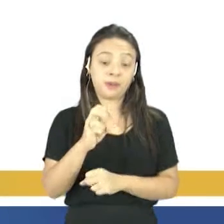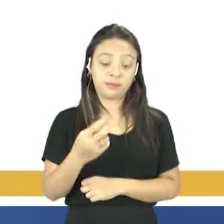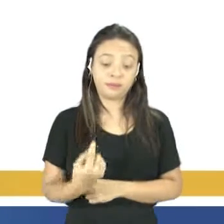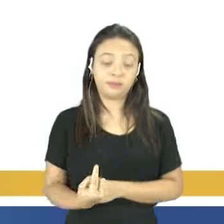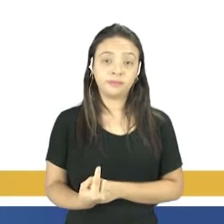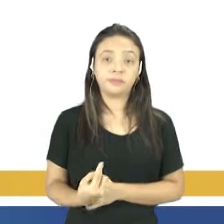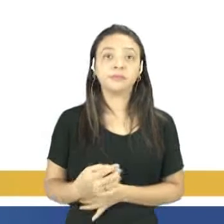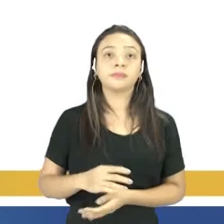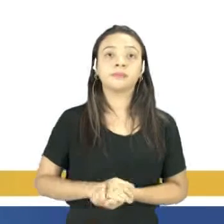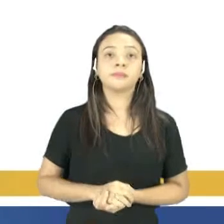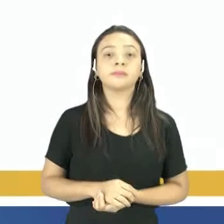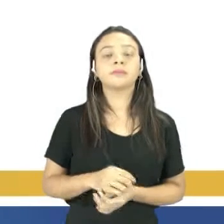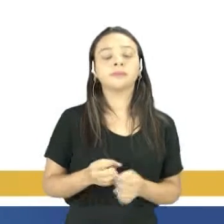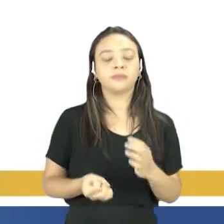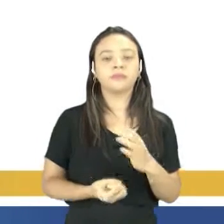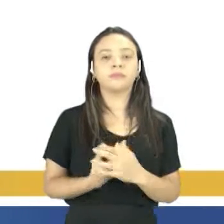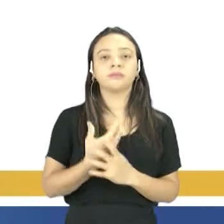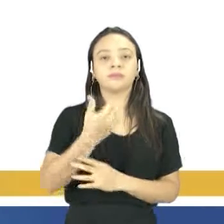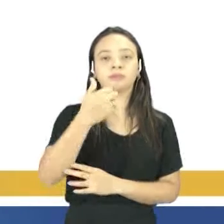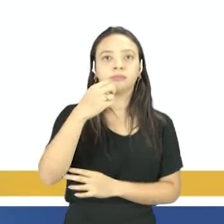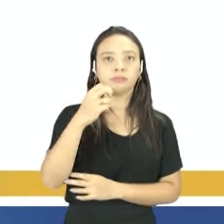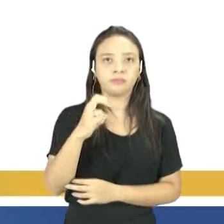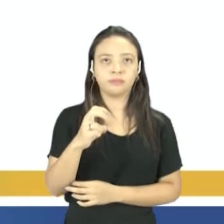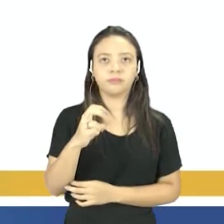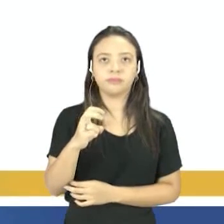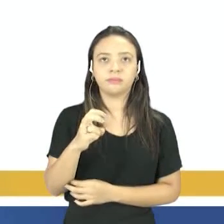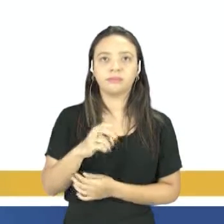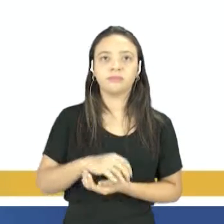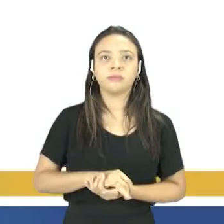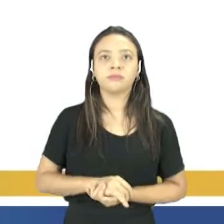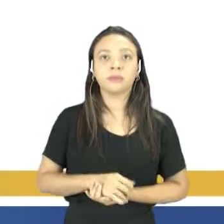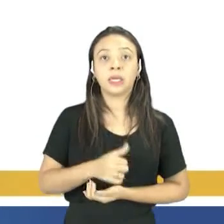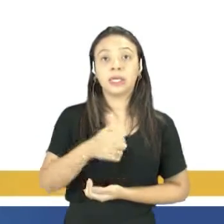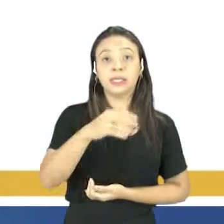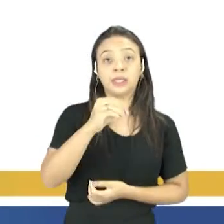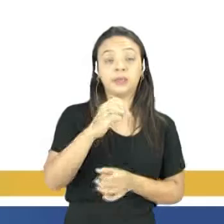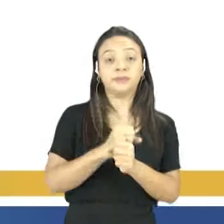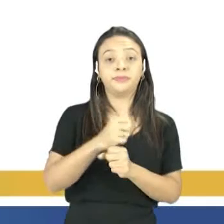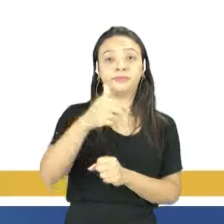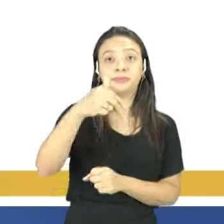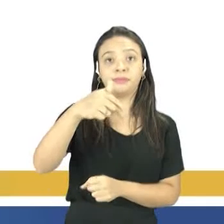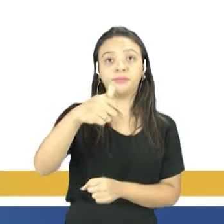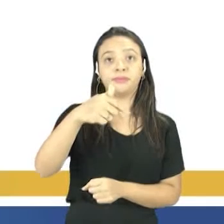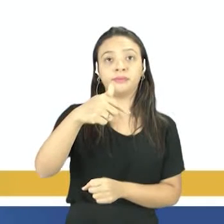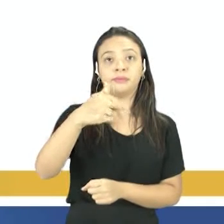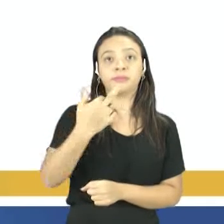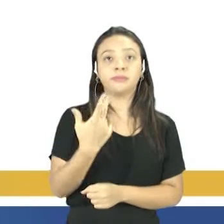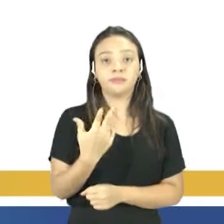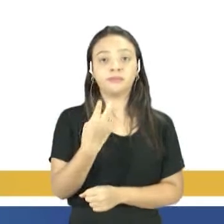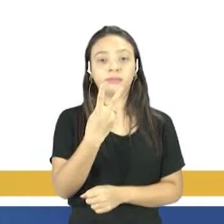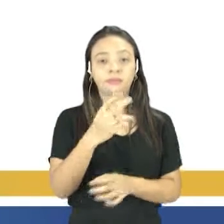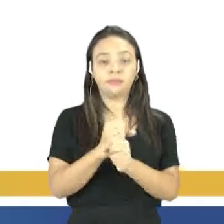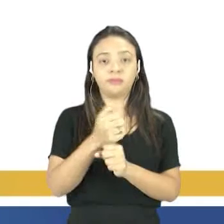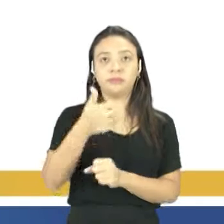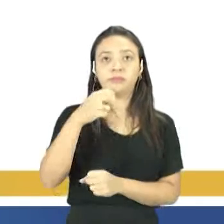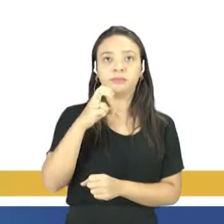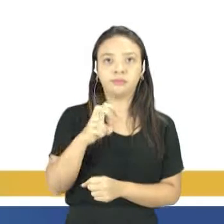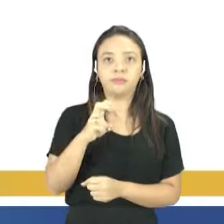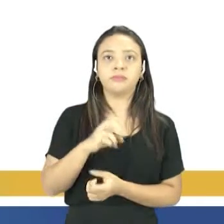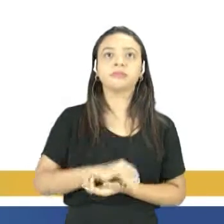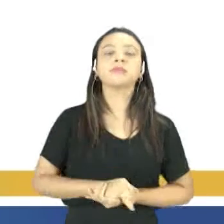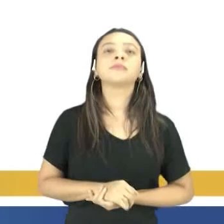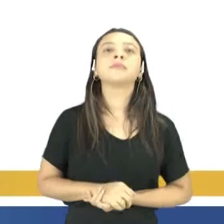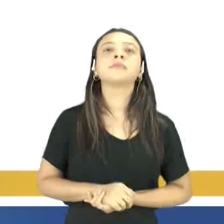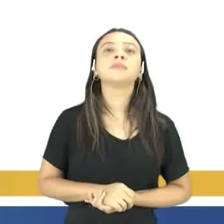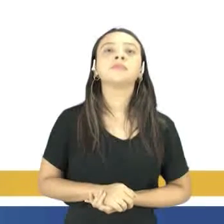vai dar 15. Então, repare que 10 mais 7 é igual a 2 mais 15. Já já eu falo o que é